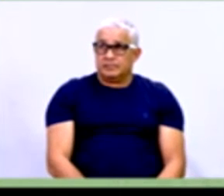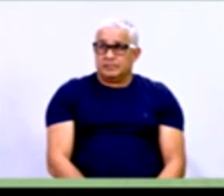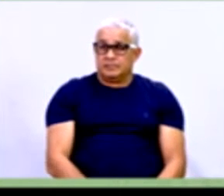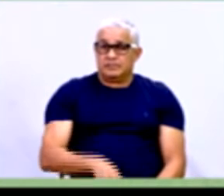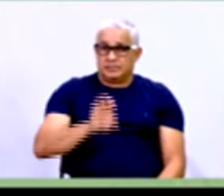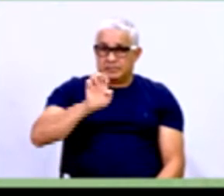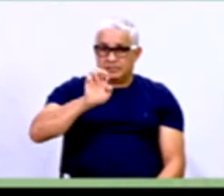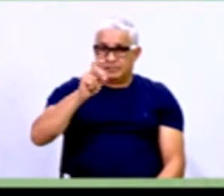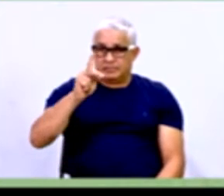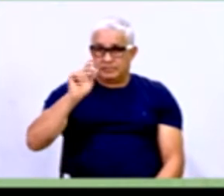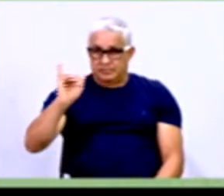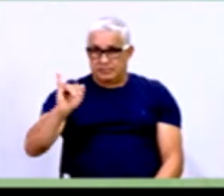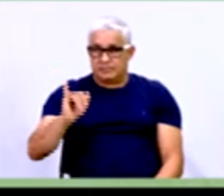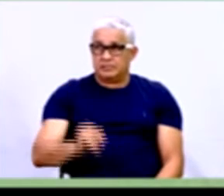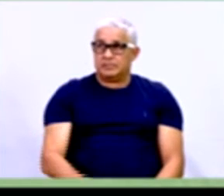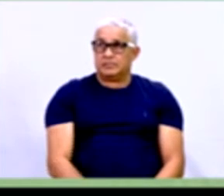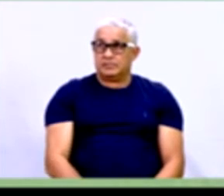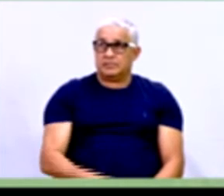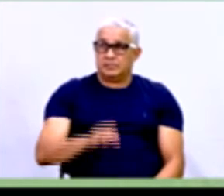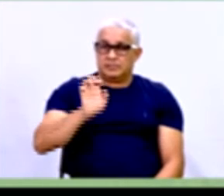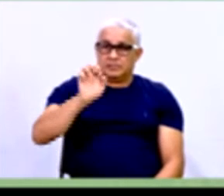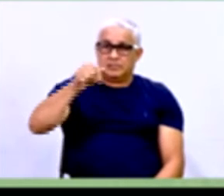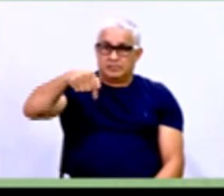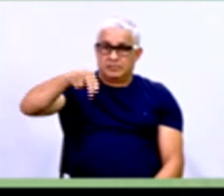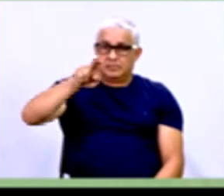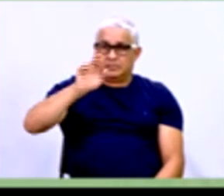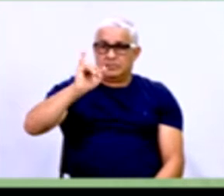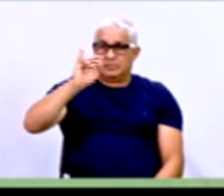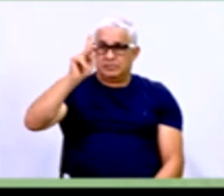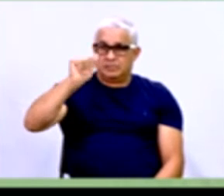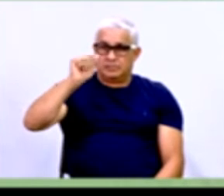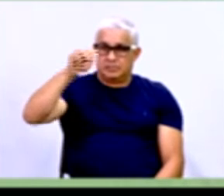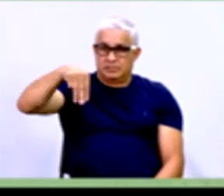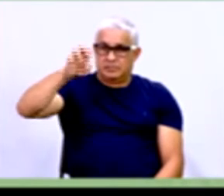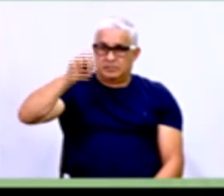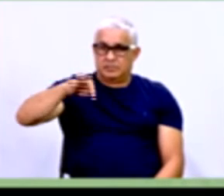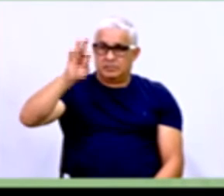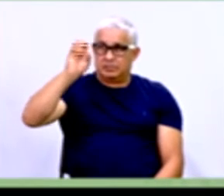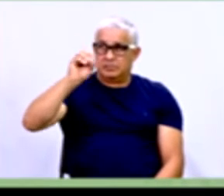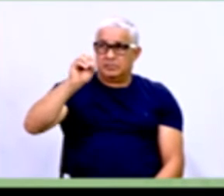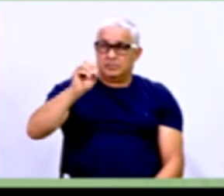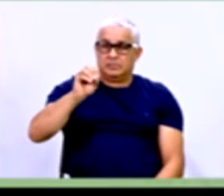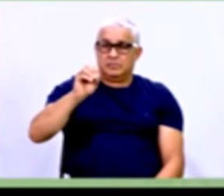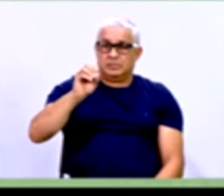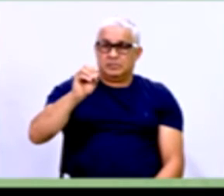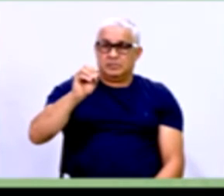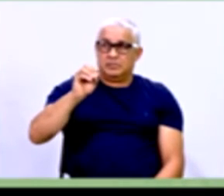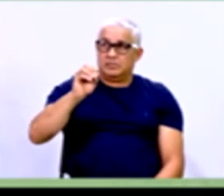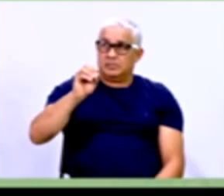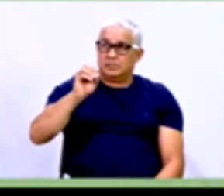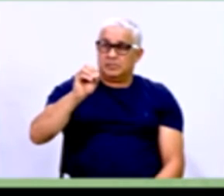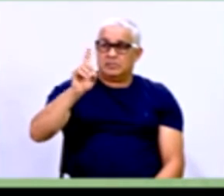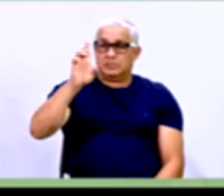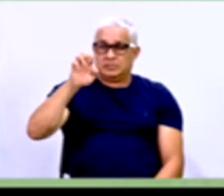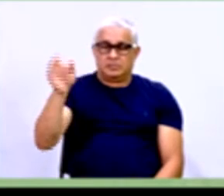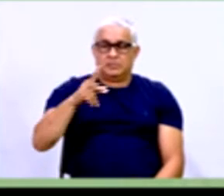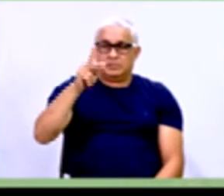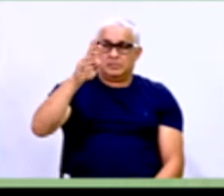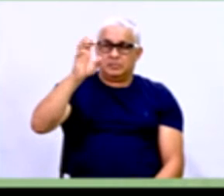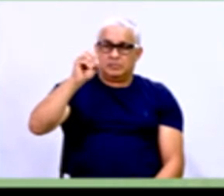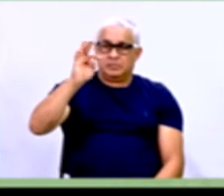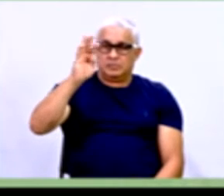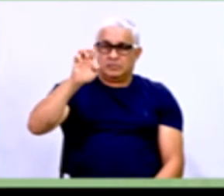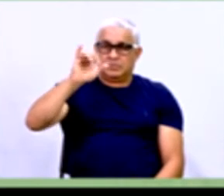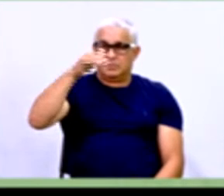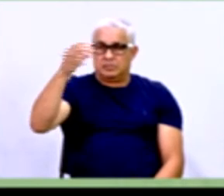mecanismos de medida protecionista, né, da segurança do trabalho. Nós vamos tratar agora de